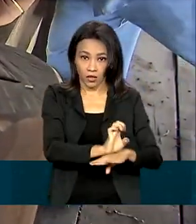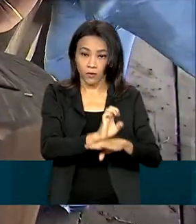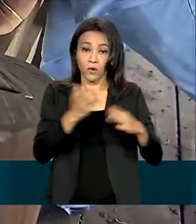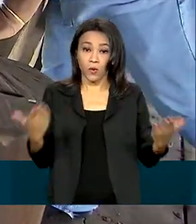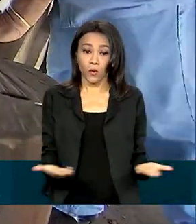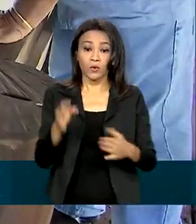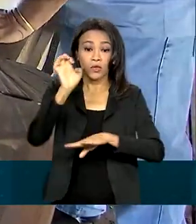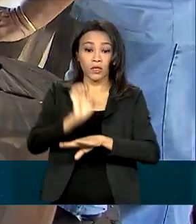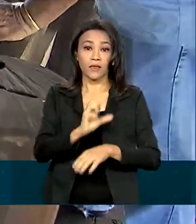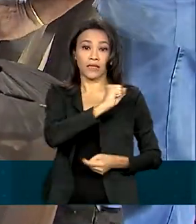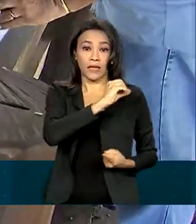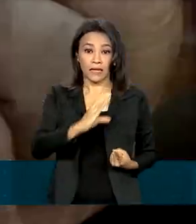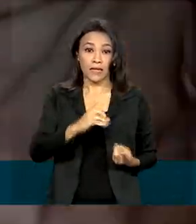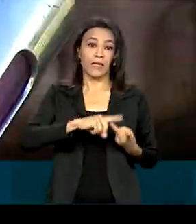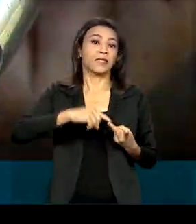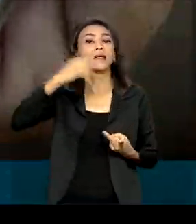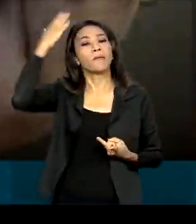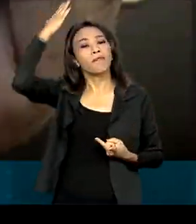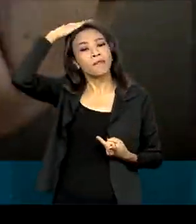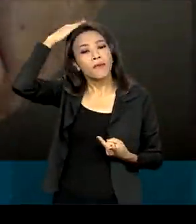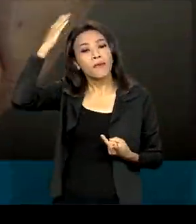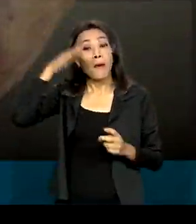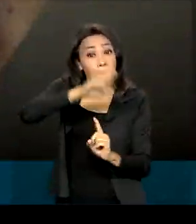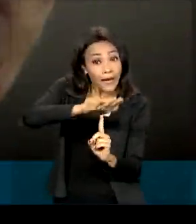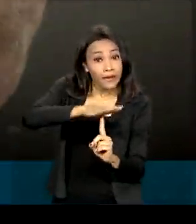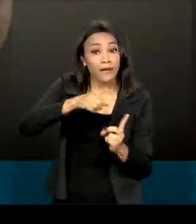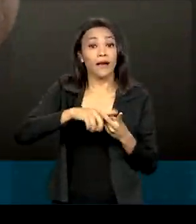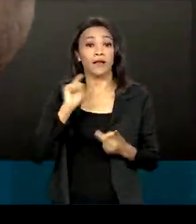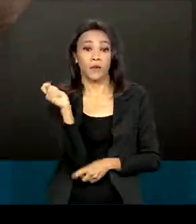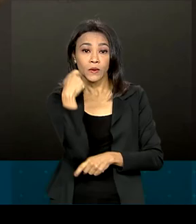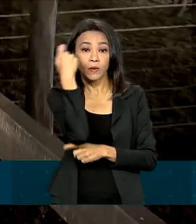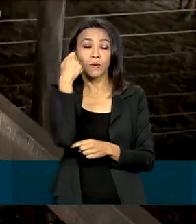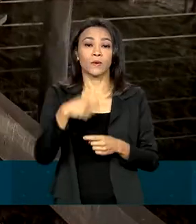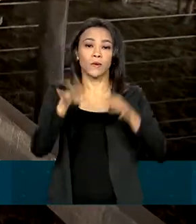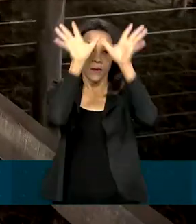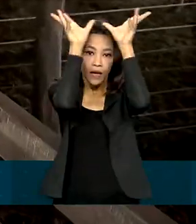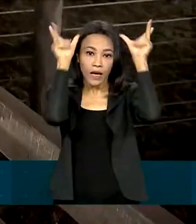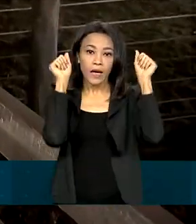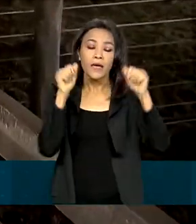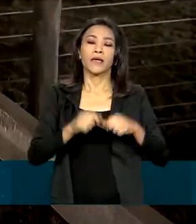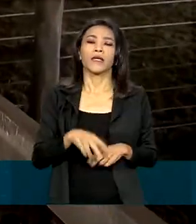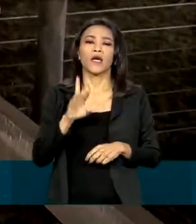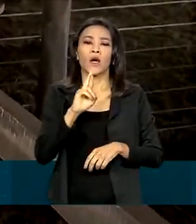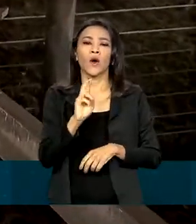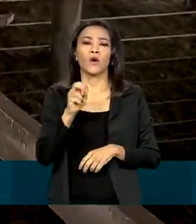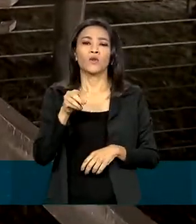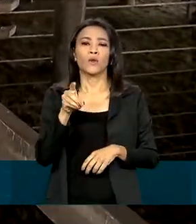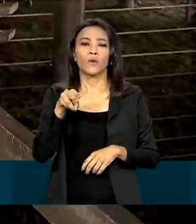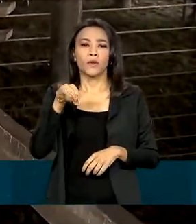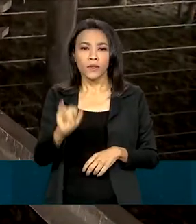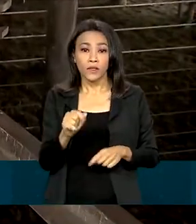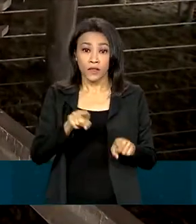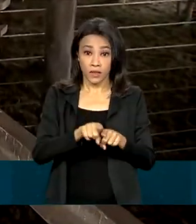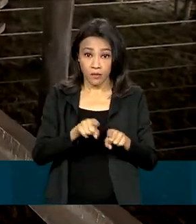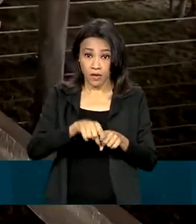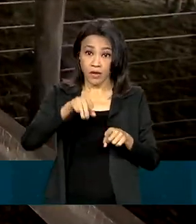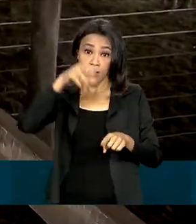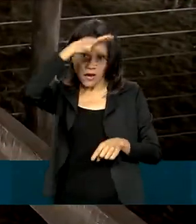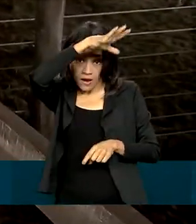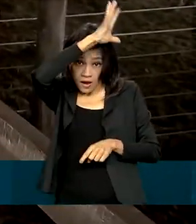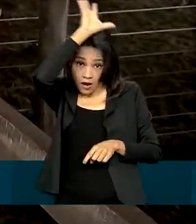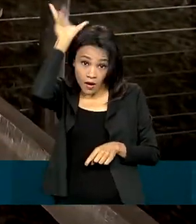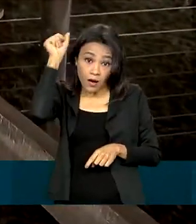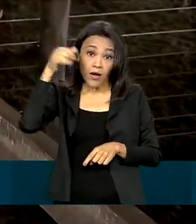os estados de Santa Catarina, Paraná, Rio Grande do Sul, Acre, Rondônia e partes do Amazonas e do Mato Grosso têm a